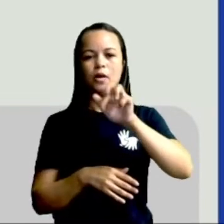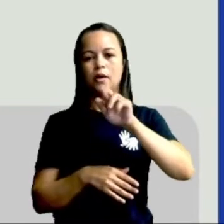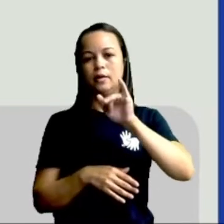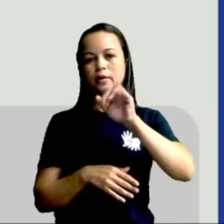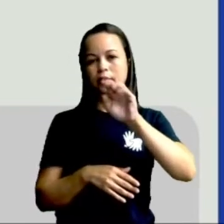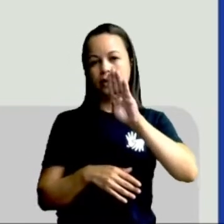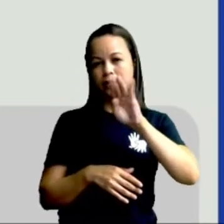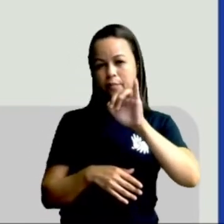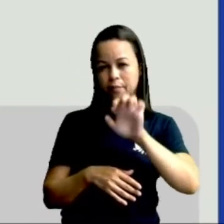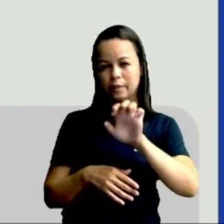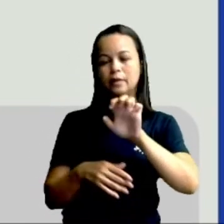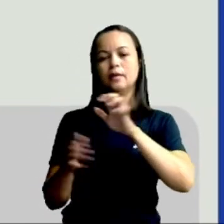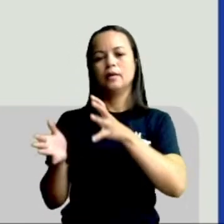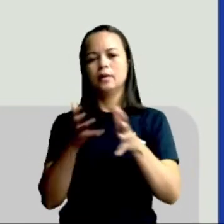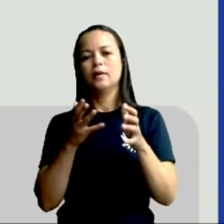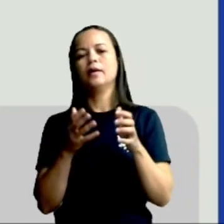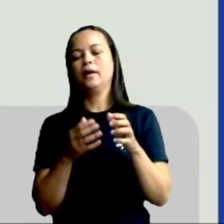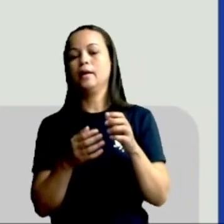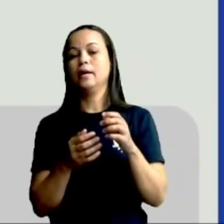Capibaribe, Rio